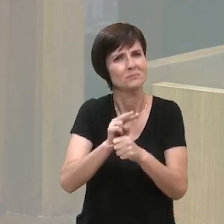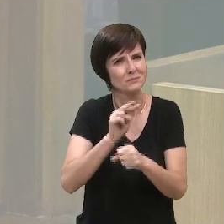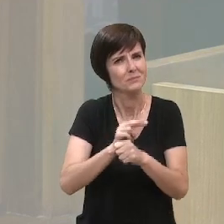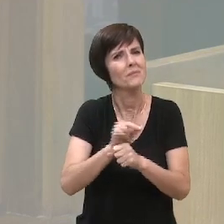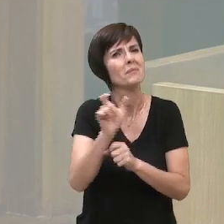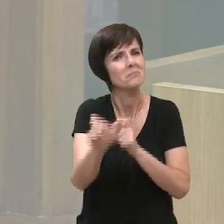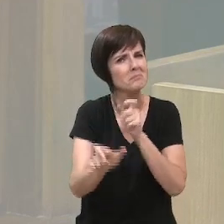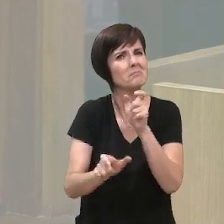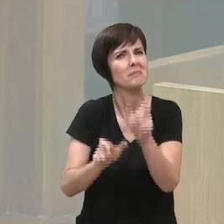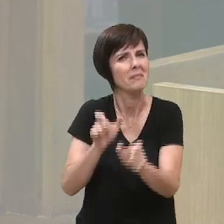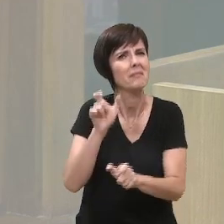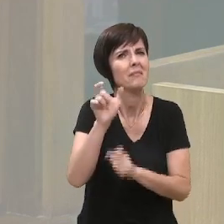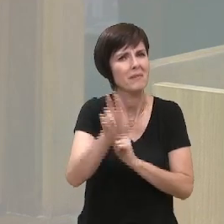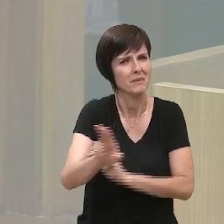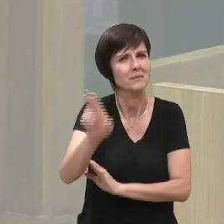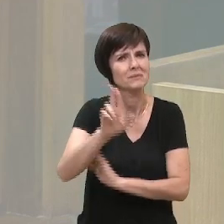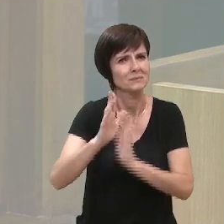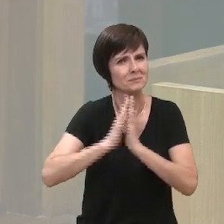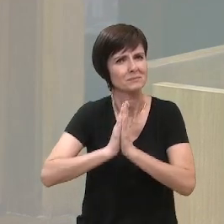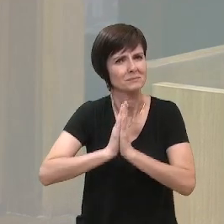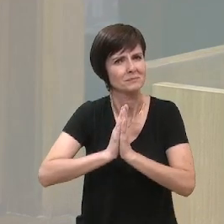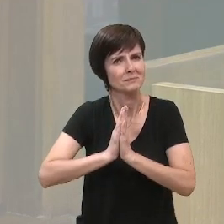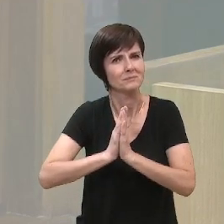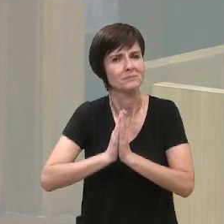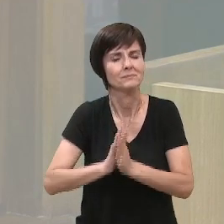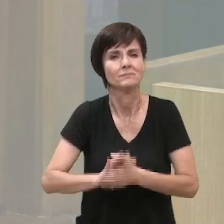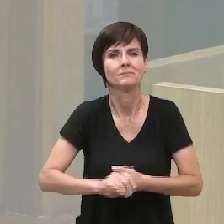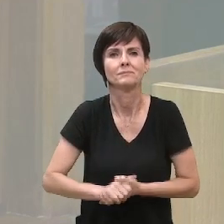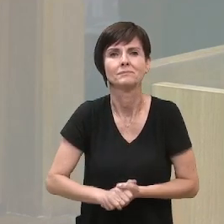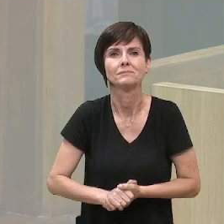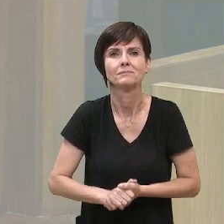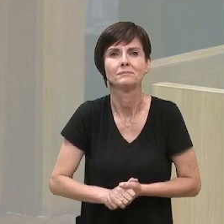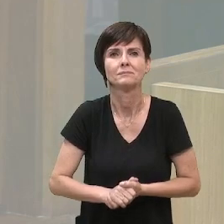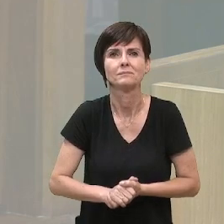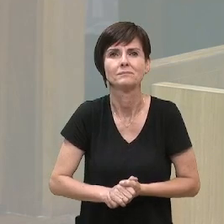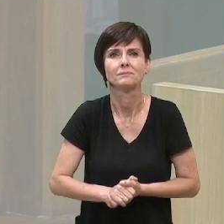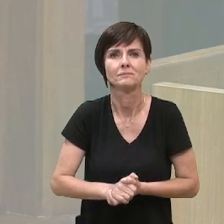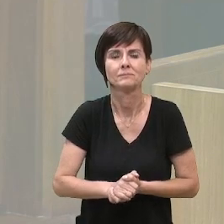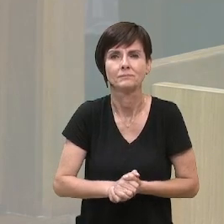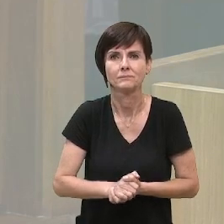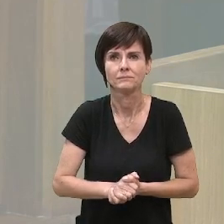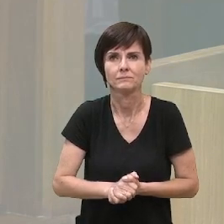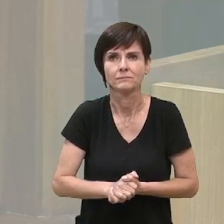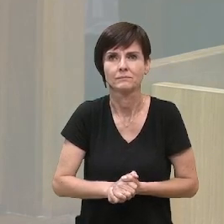palavras, gente. Por favor. Hã?